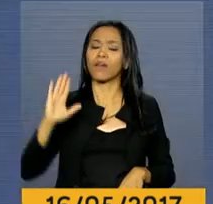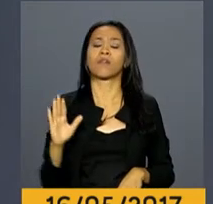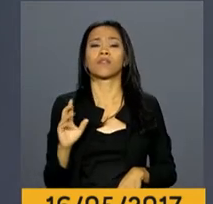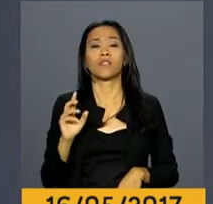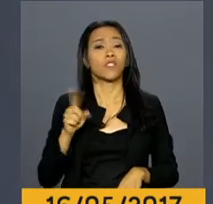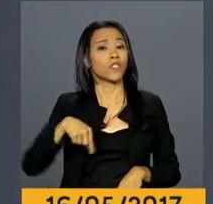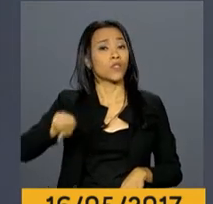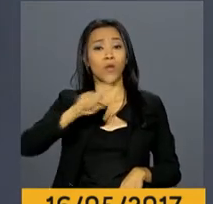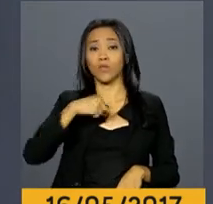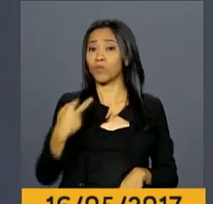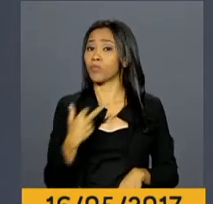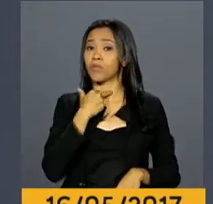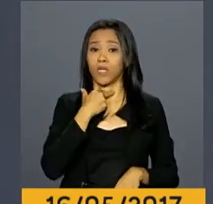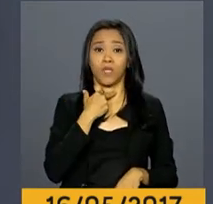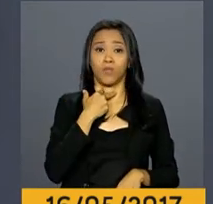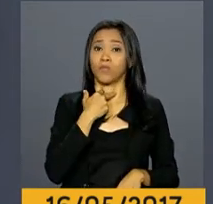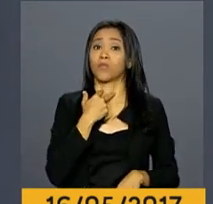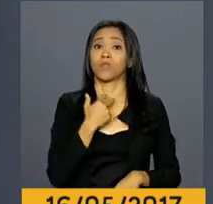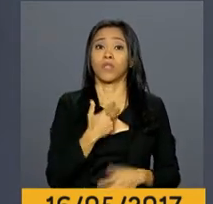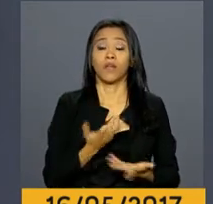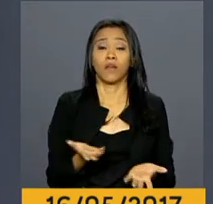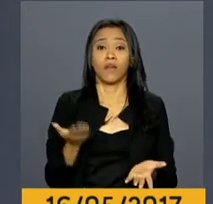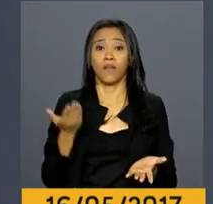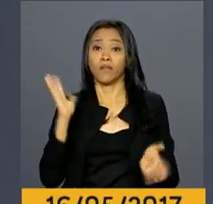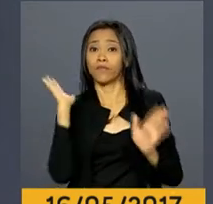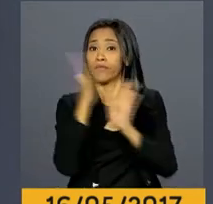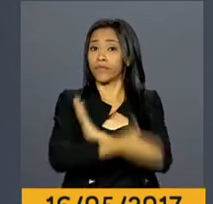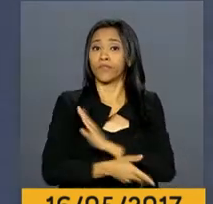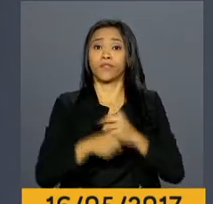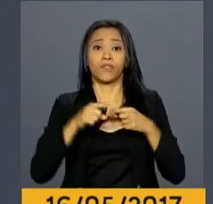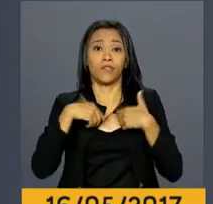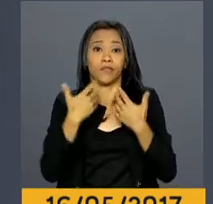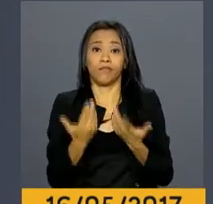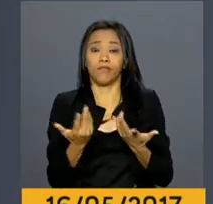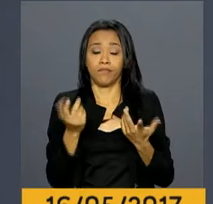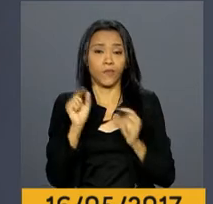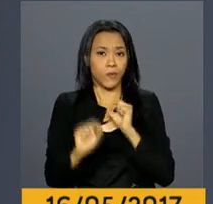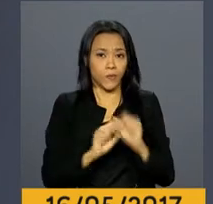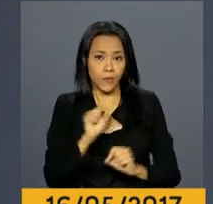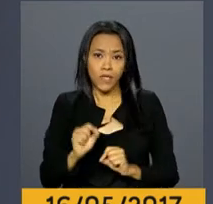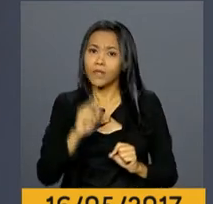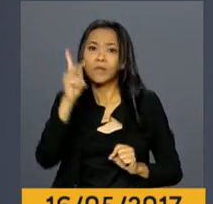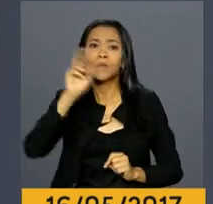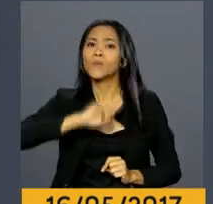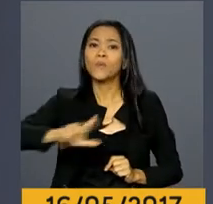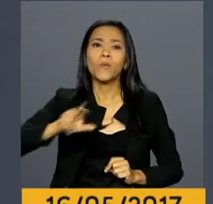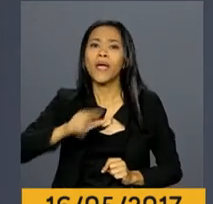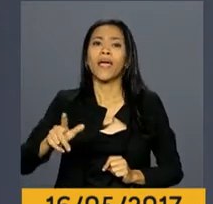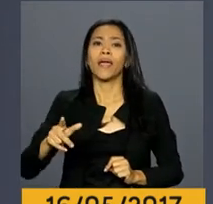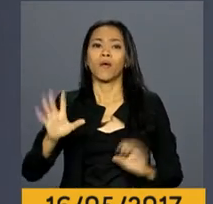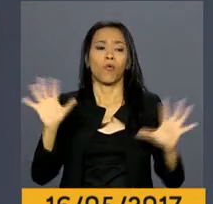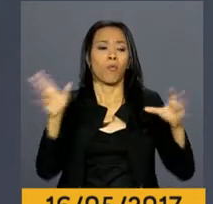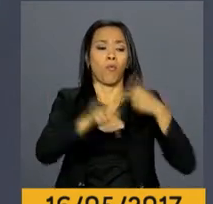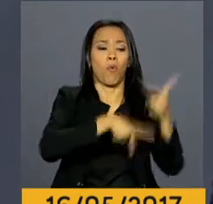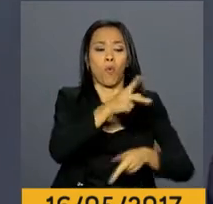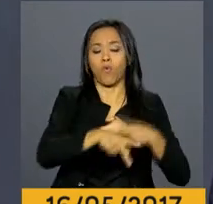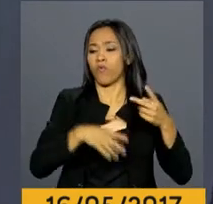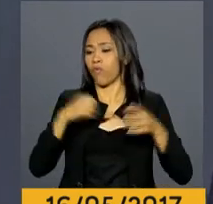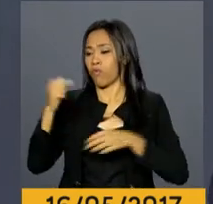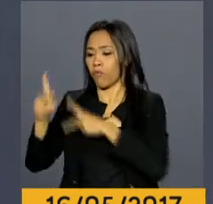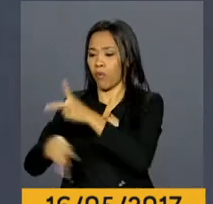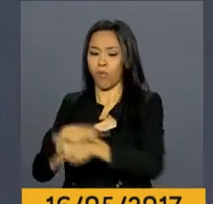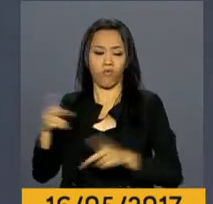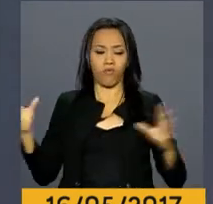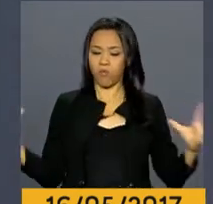não podemos fugir à tradição normal e natural do povo brasileiro, que não é brasileiro contra brasileiro, mas é brasileiro